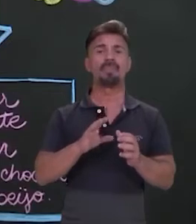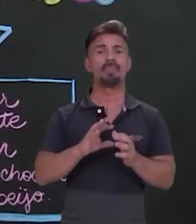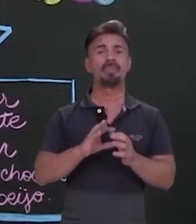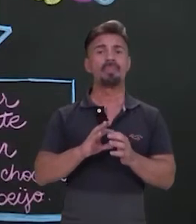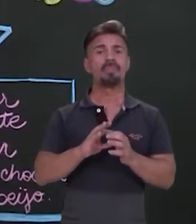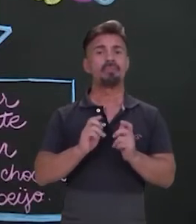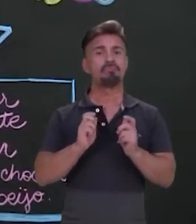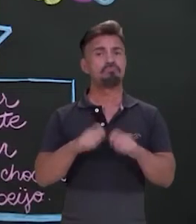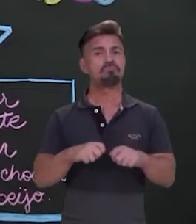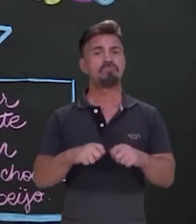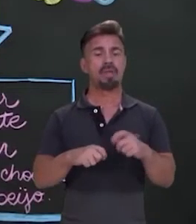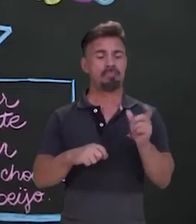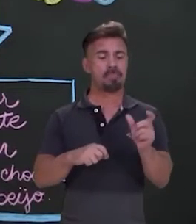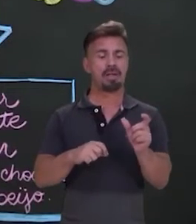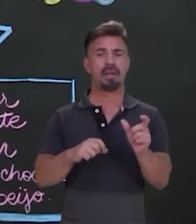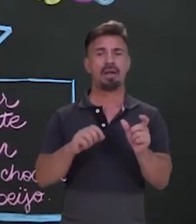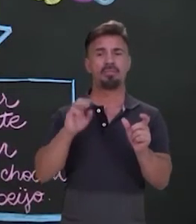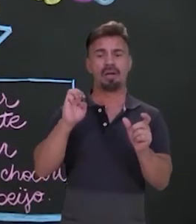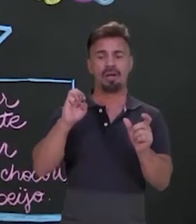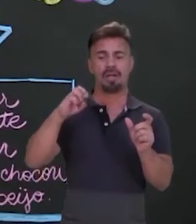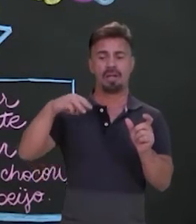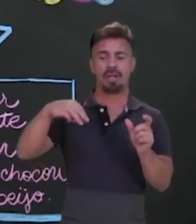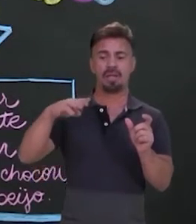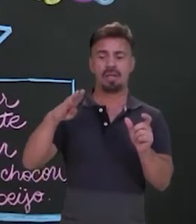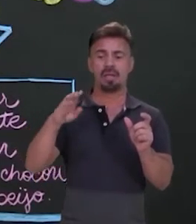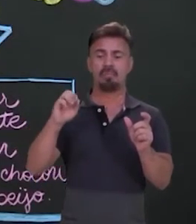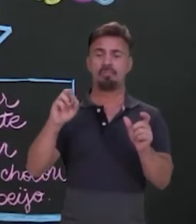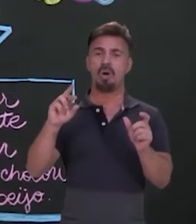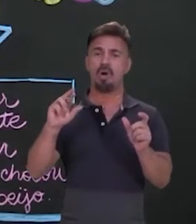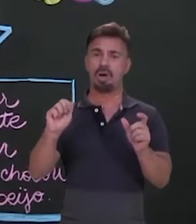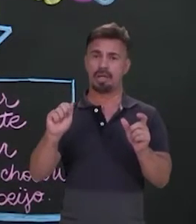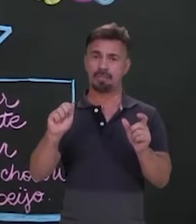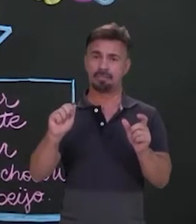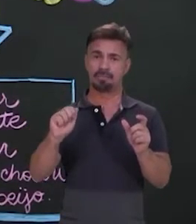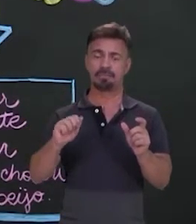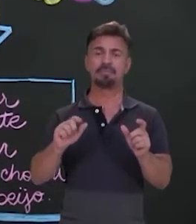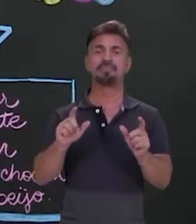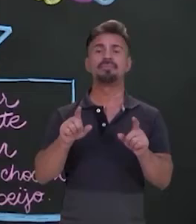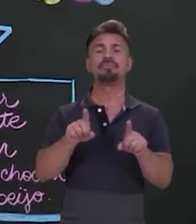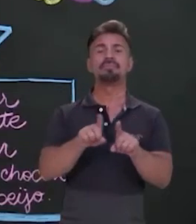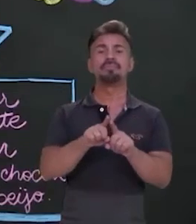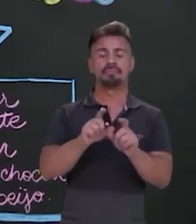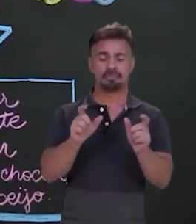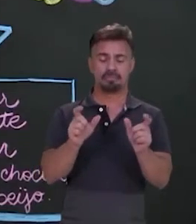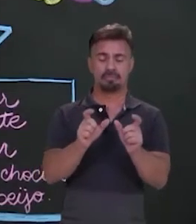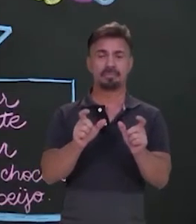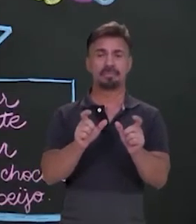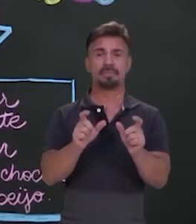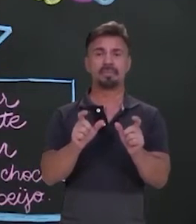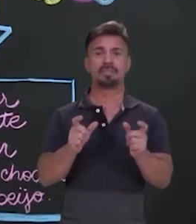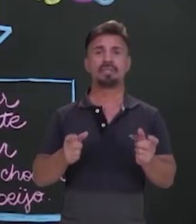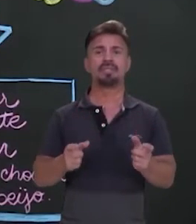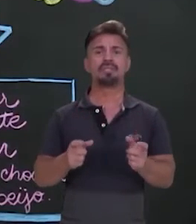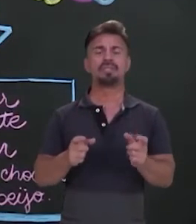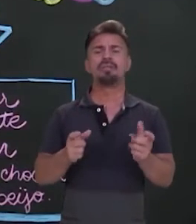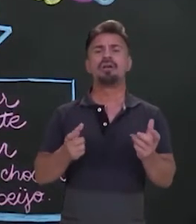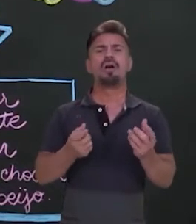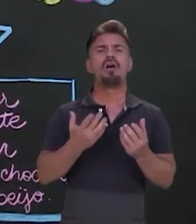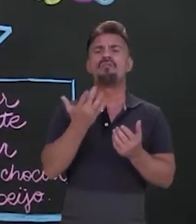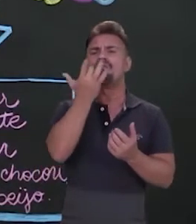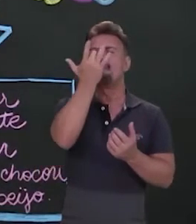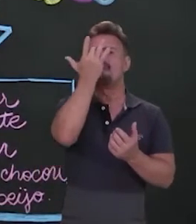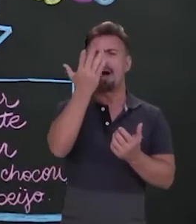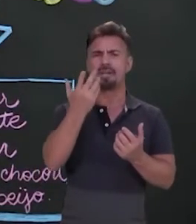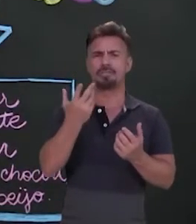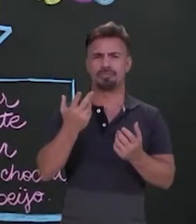a criação da palavra embora. Existe também o processo, como a gente viu, de justaposição, e esse é bem fácil de